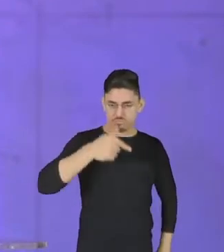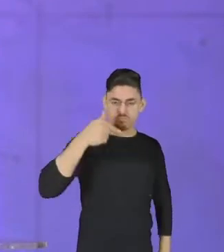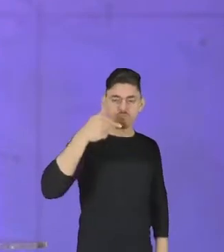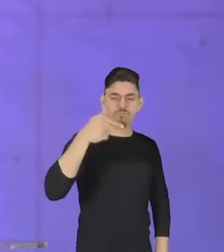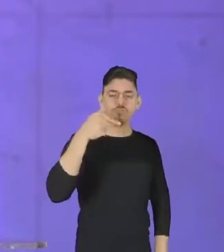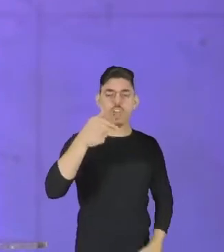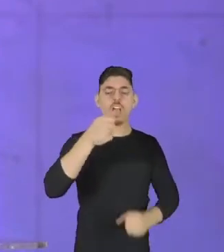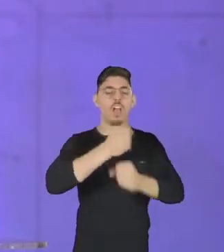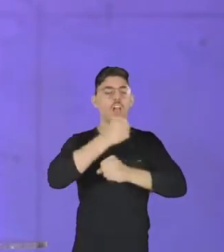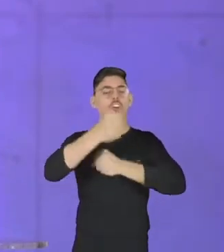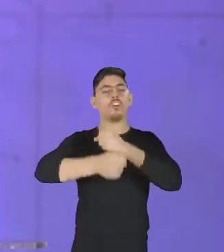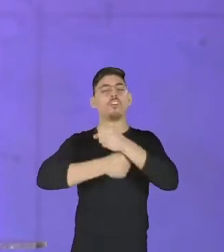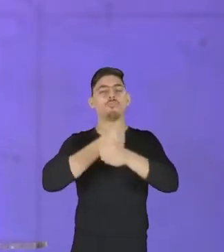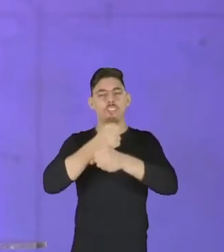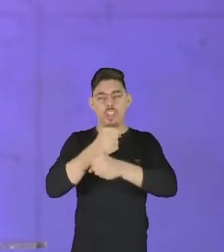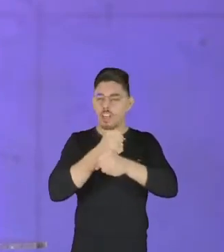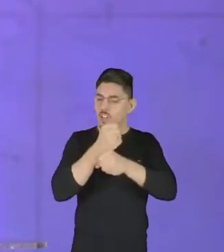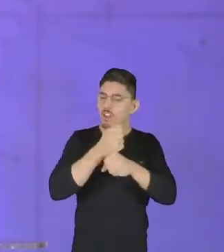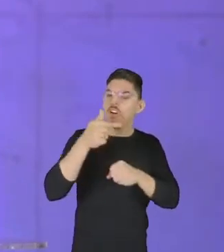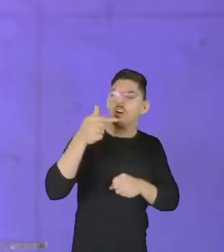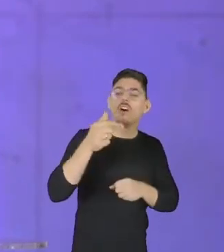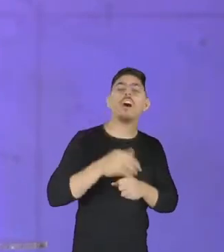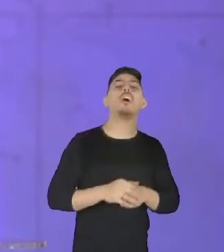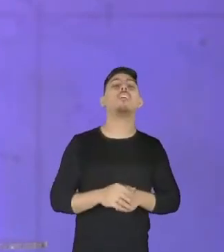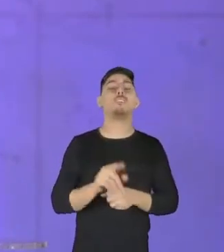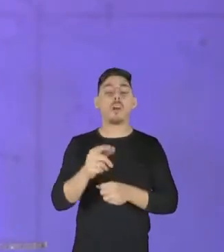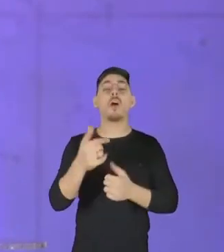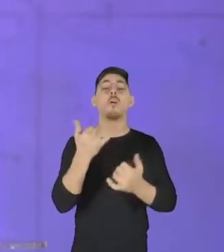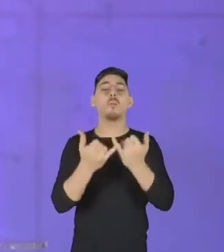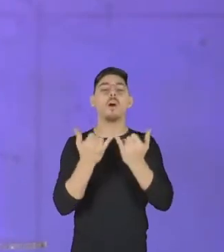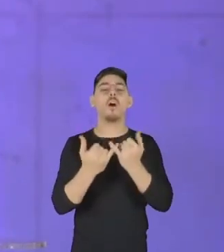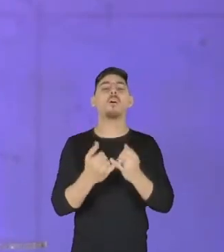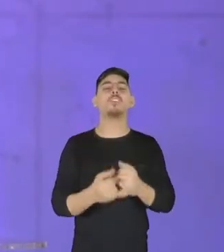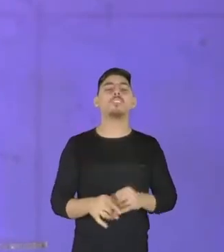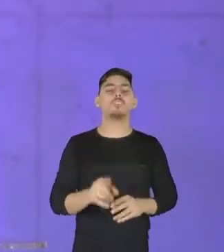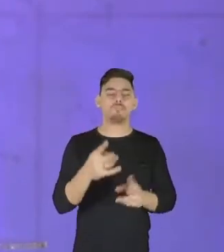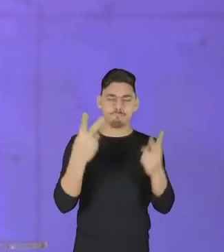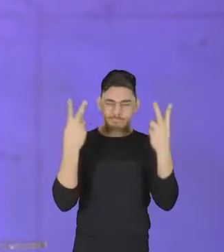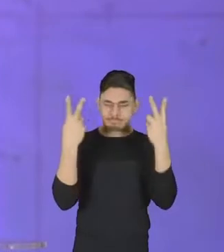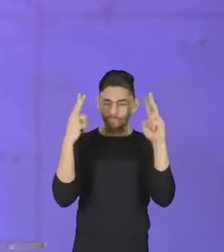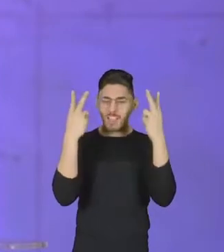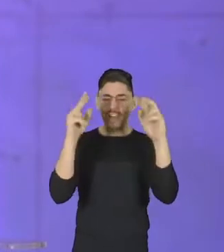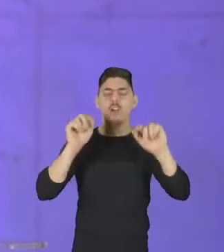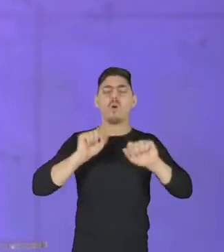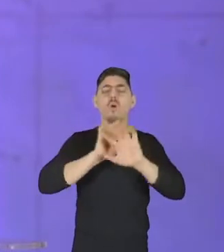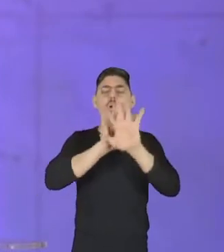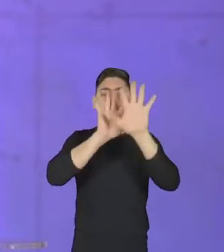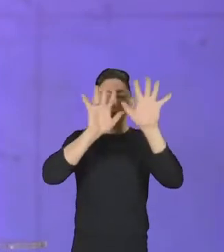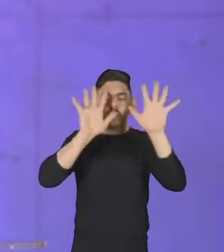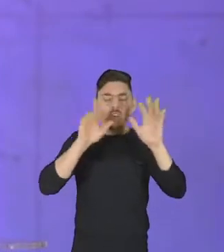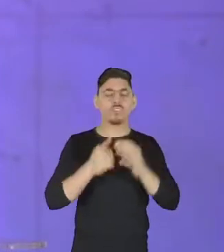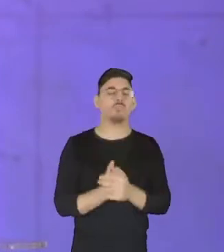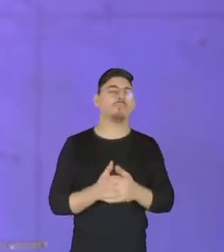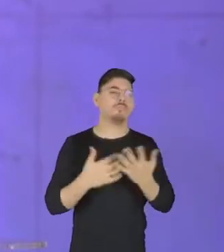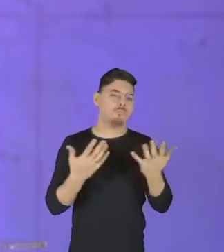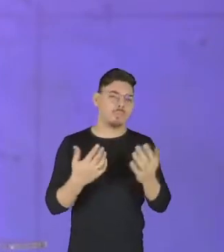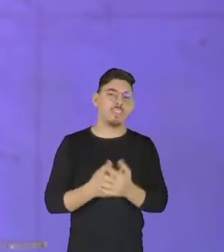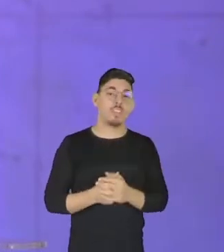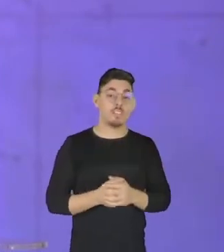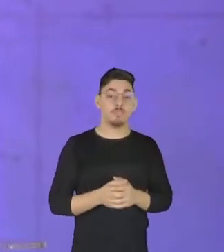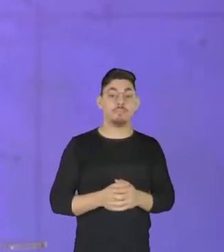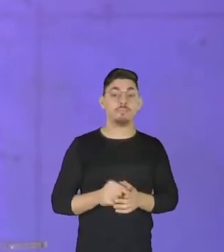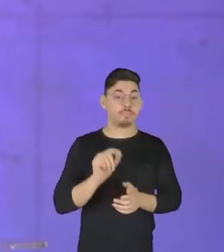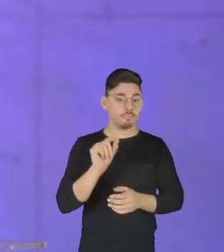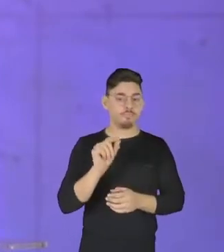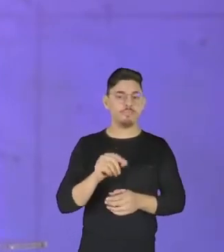dias de glória. Foram dias de glória na história de Israel. E se encaixássemos esses